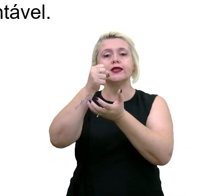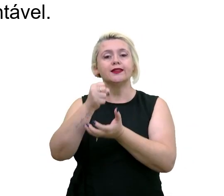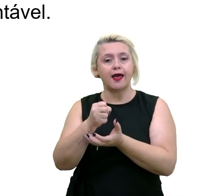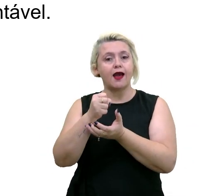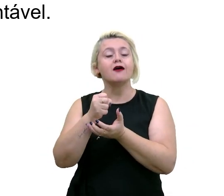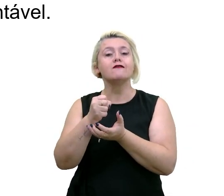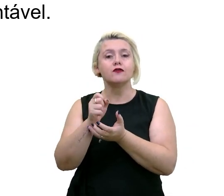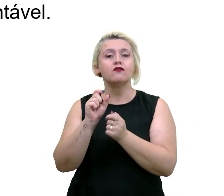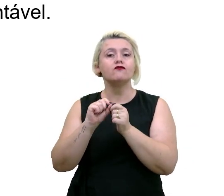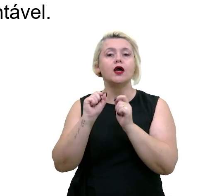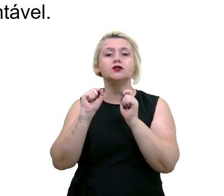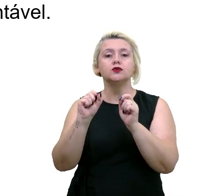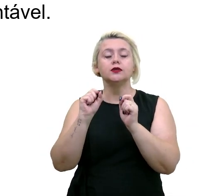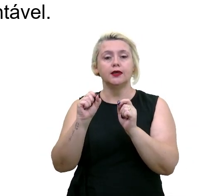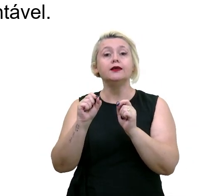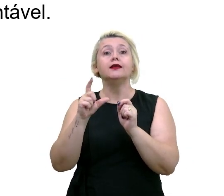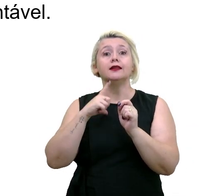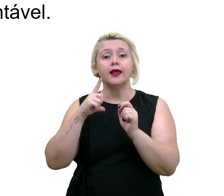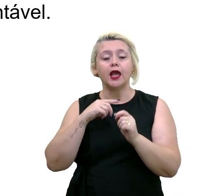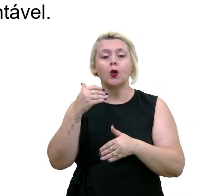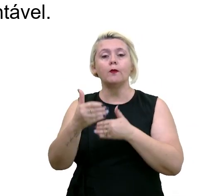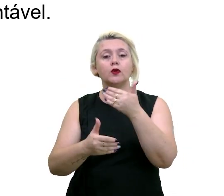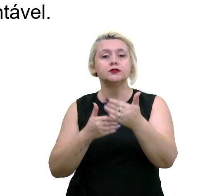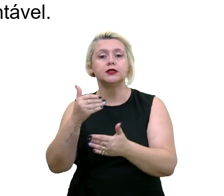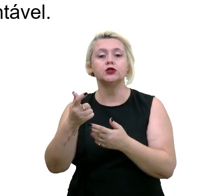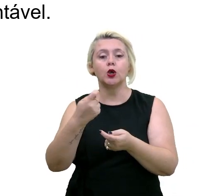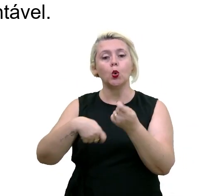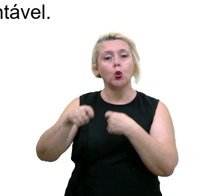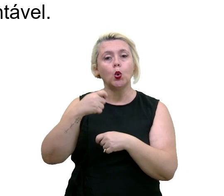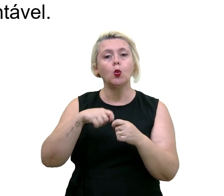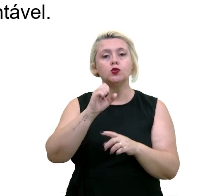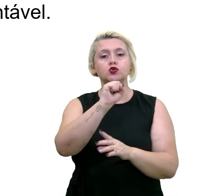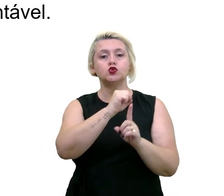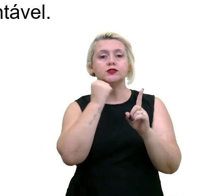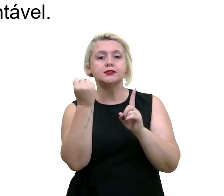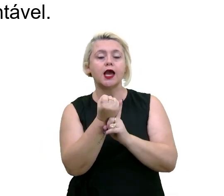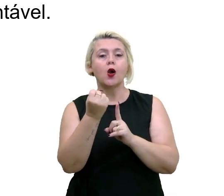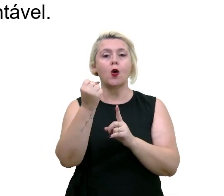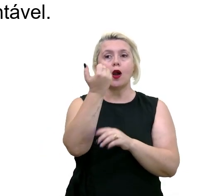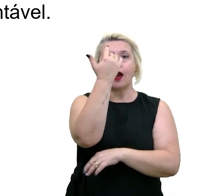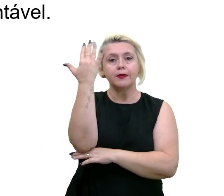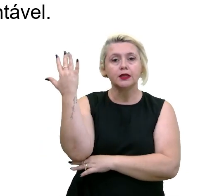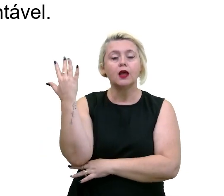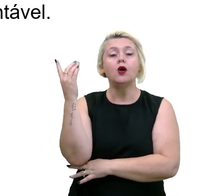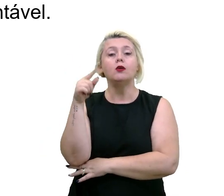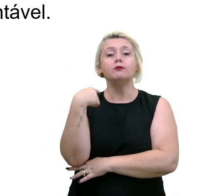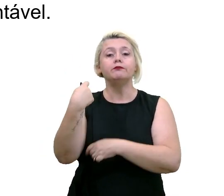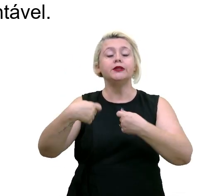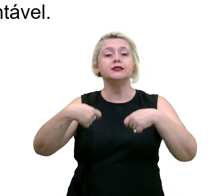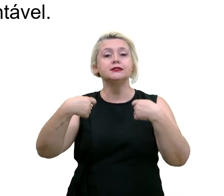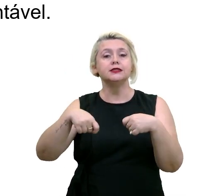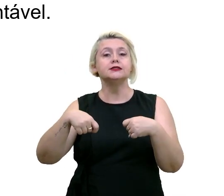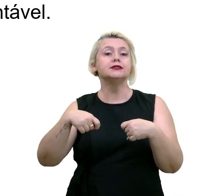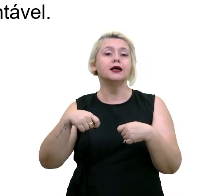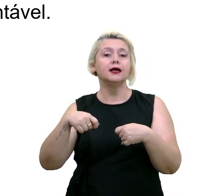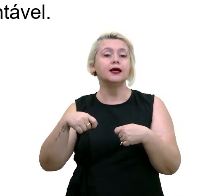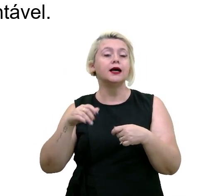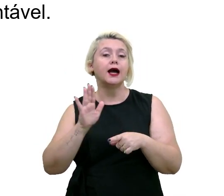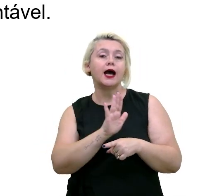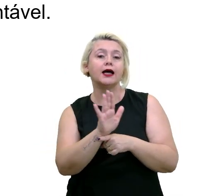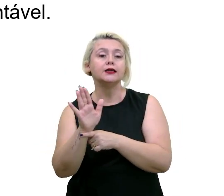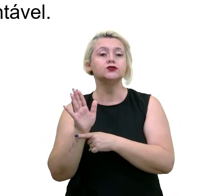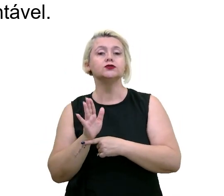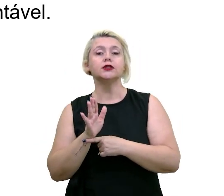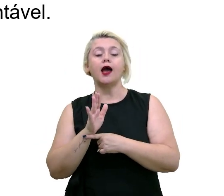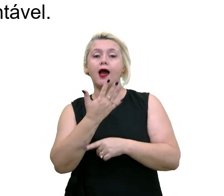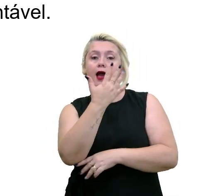progresso econômico, social e ambiental. Ele deve atender às necessidades atuais sem